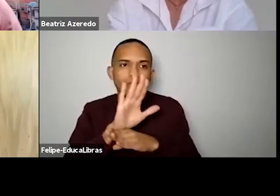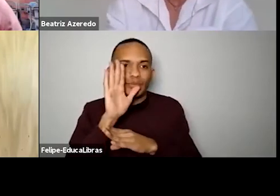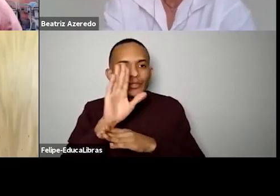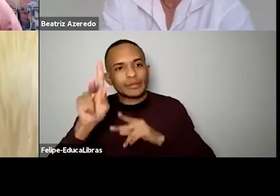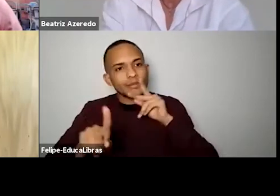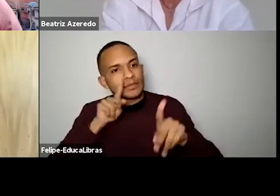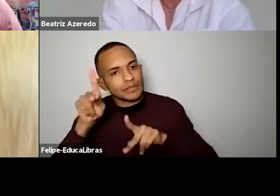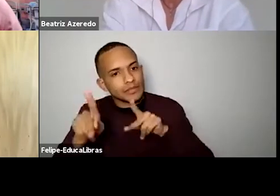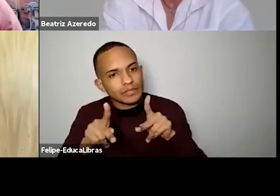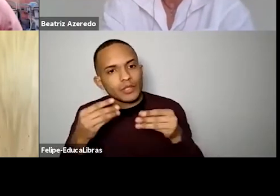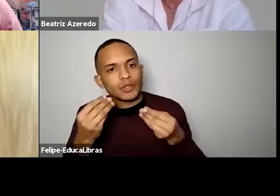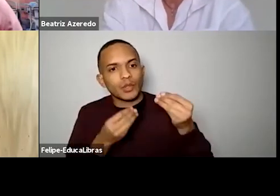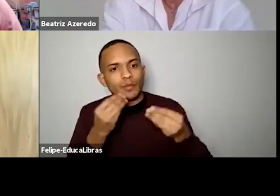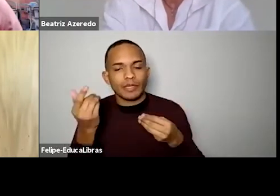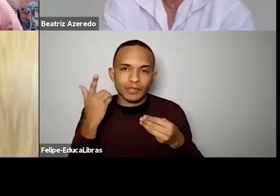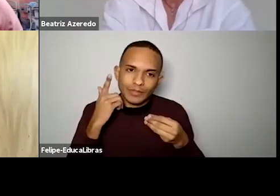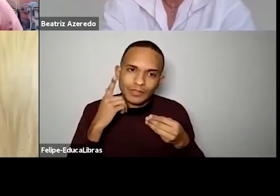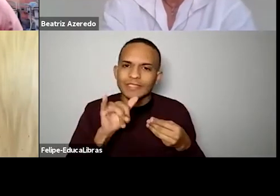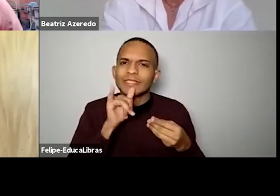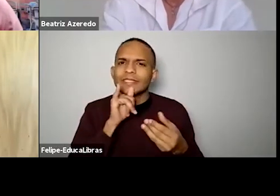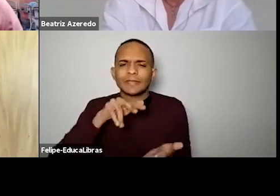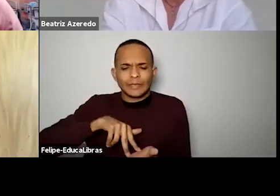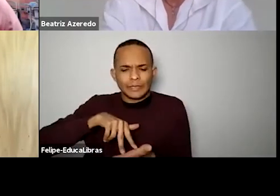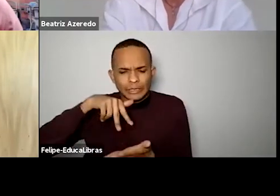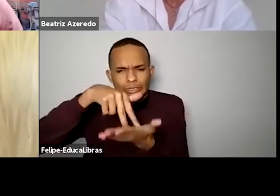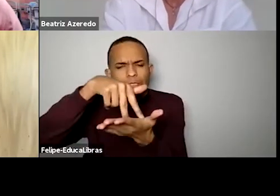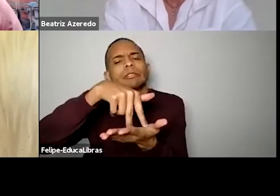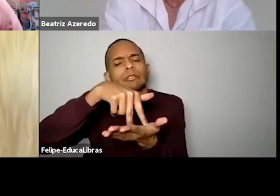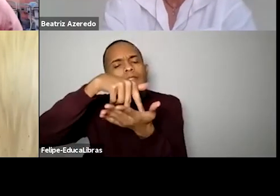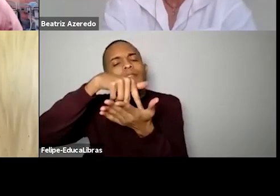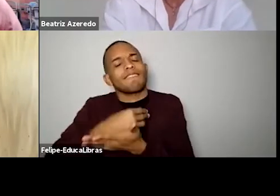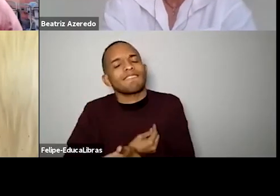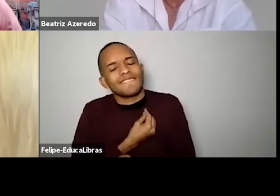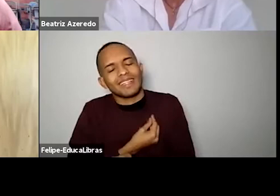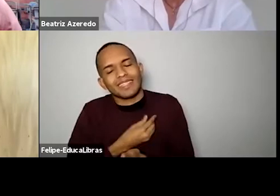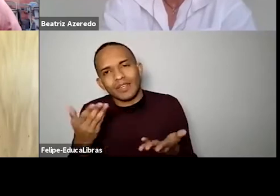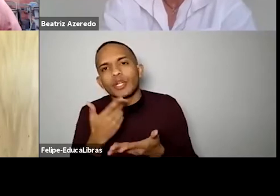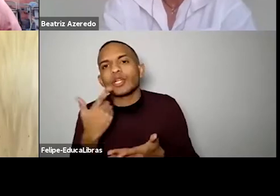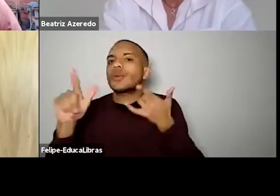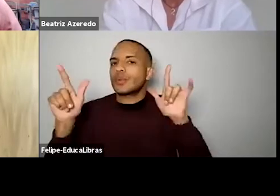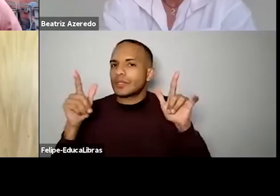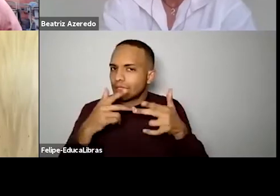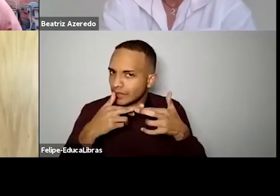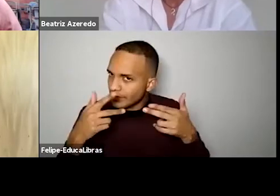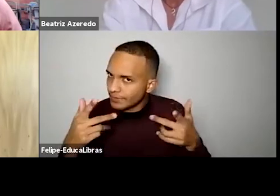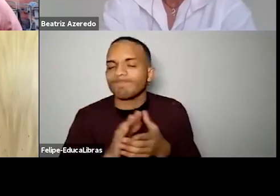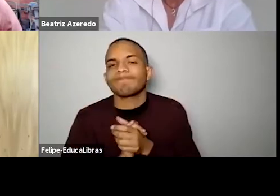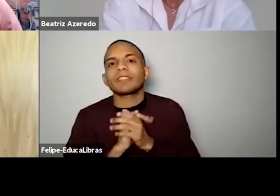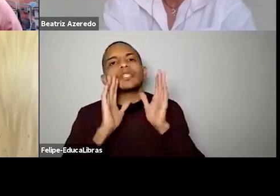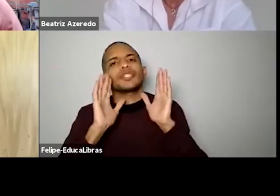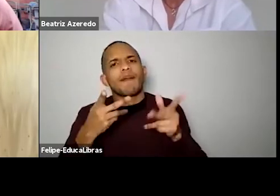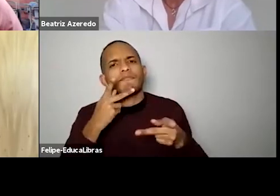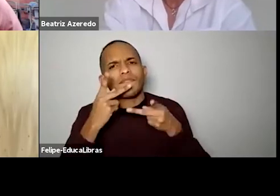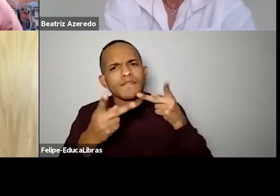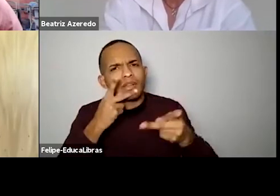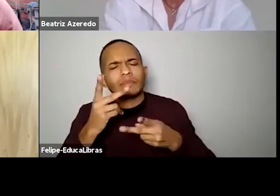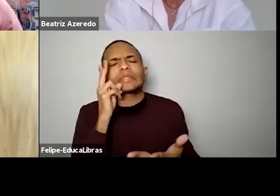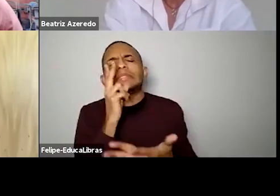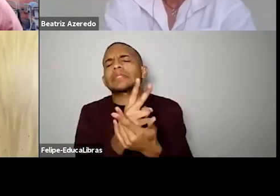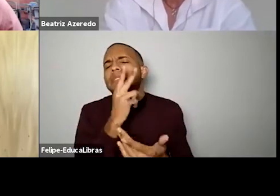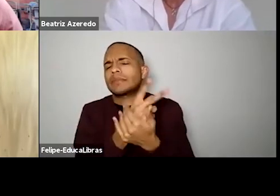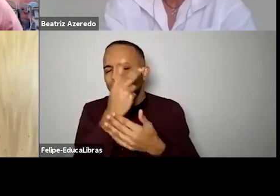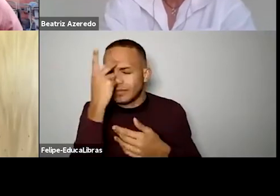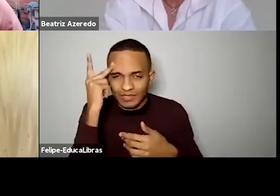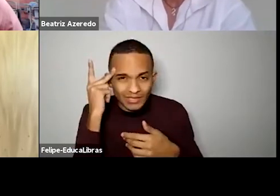a conseguir estar de pé em períodos como esse e em outros períodos. Então, como eu sempre digo, as pessoas não sonham em